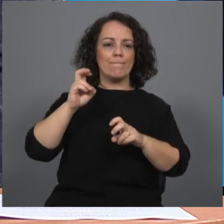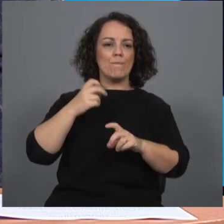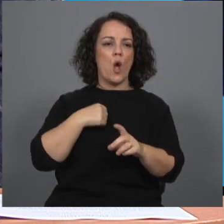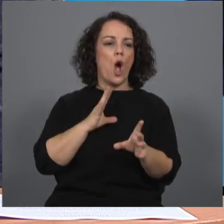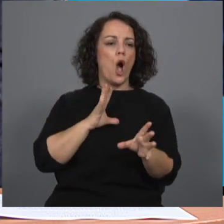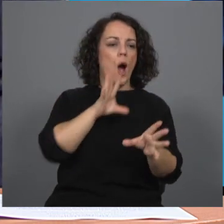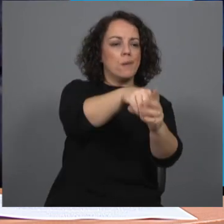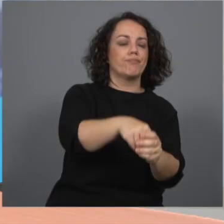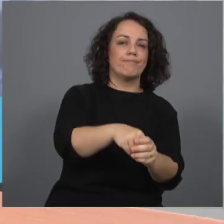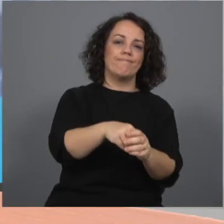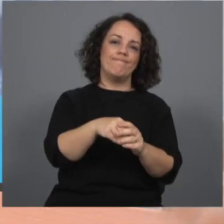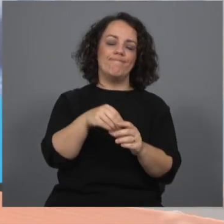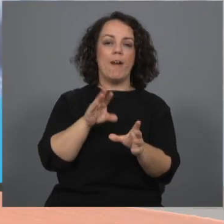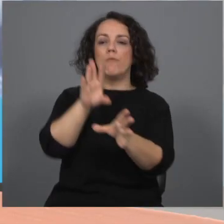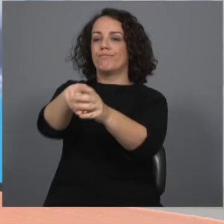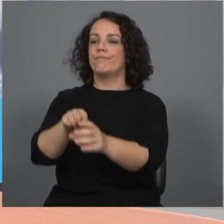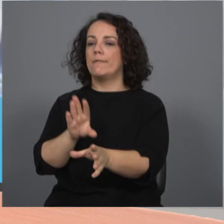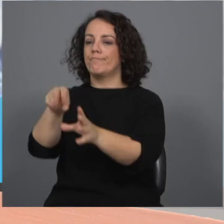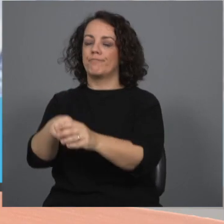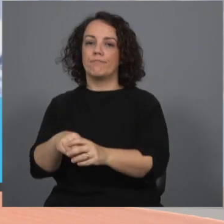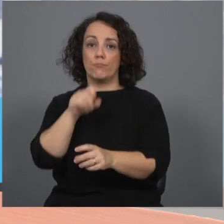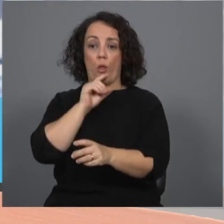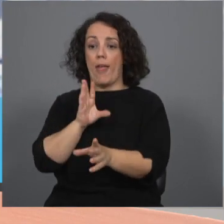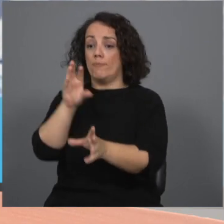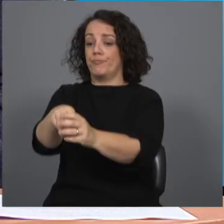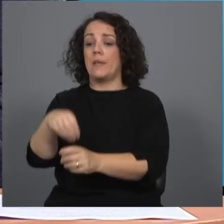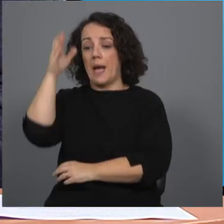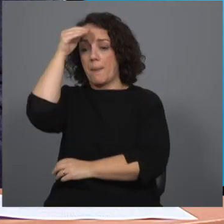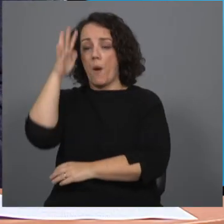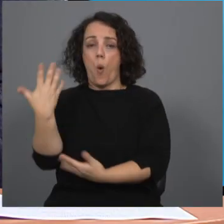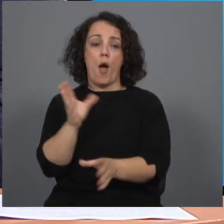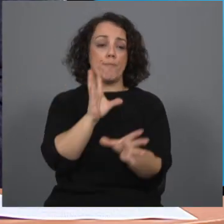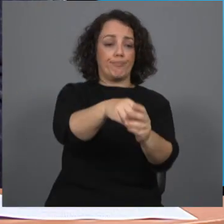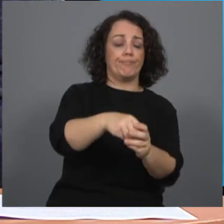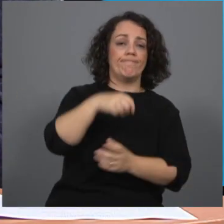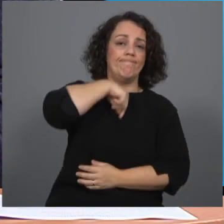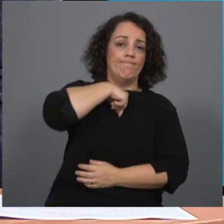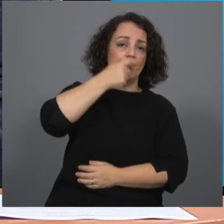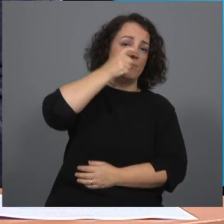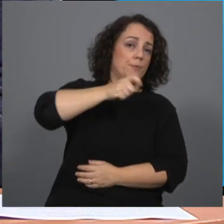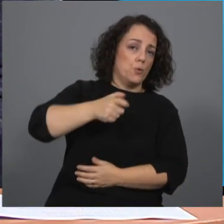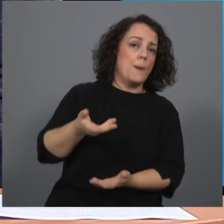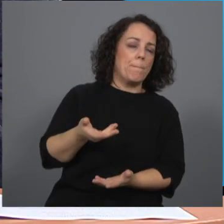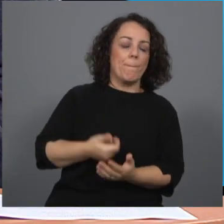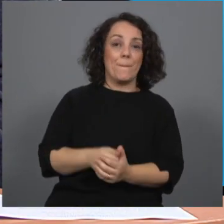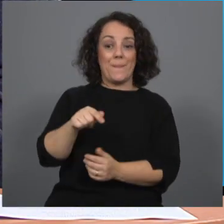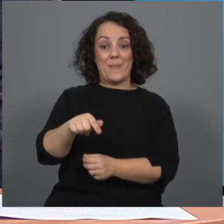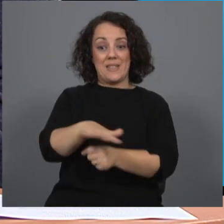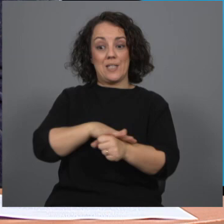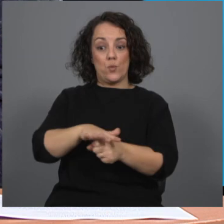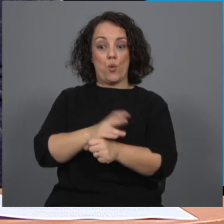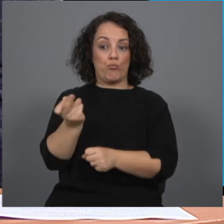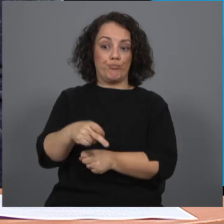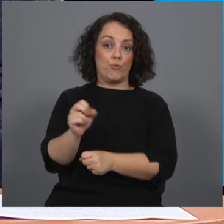hospedagens. E as hospedagens entre animais e humanos, a situação nova que temos e que esta pandemia